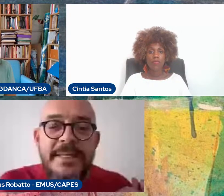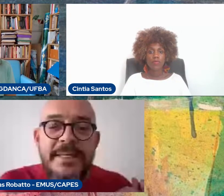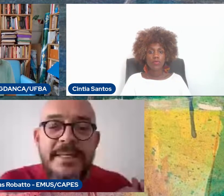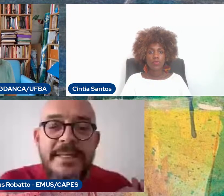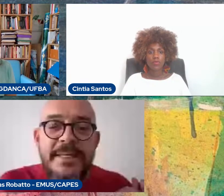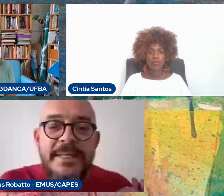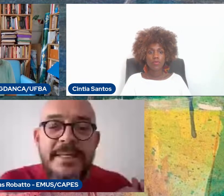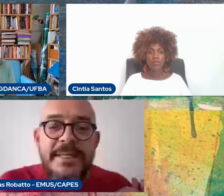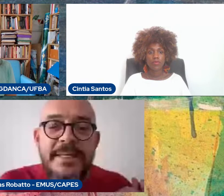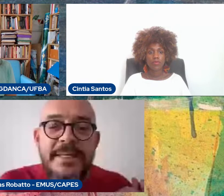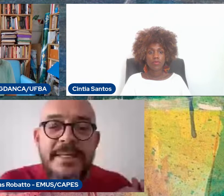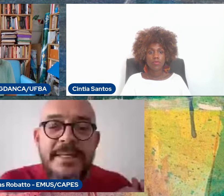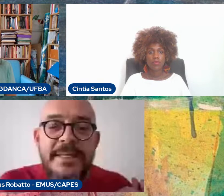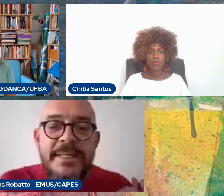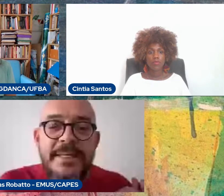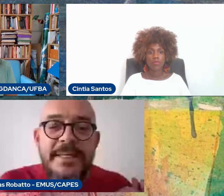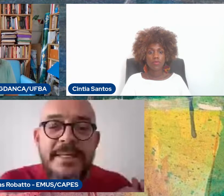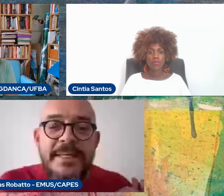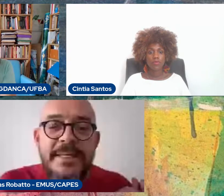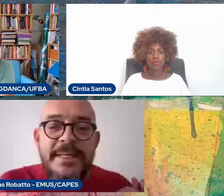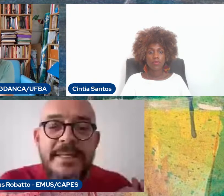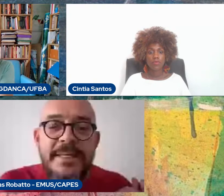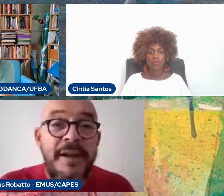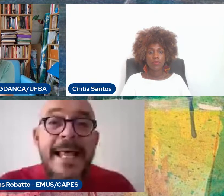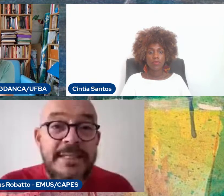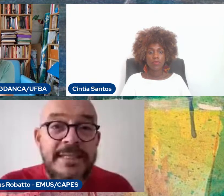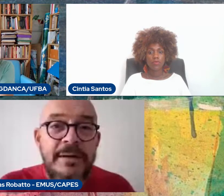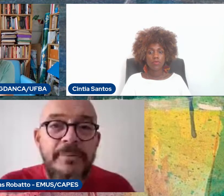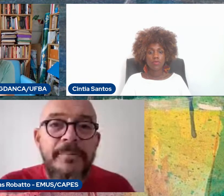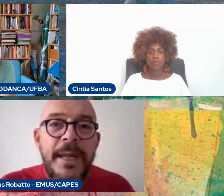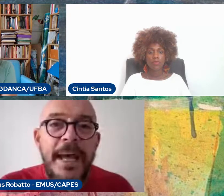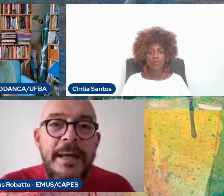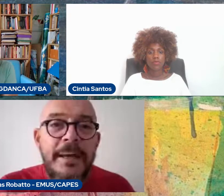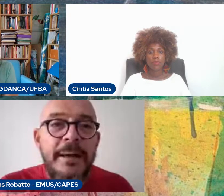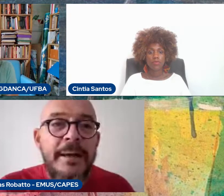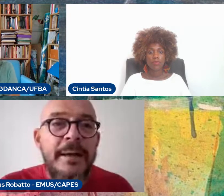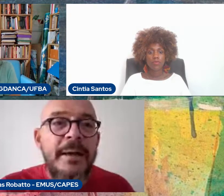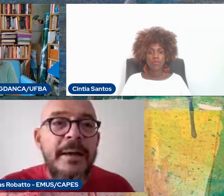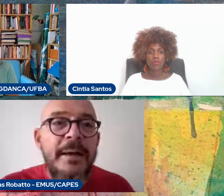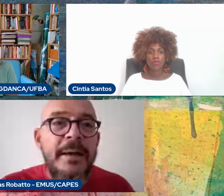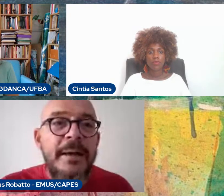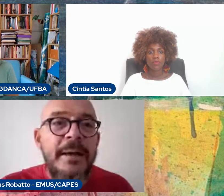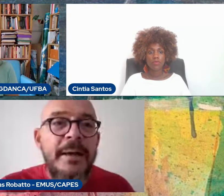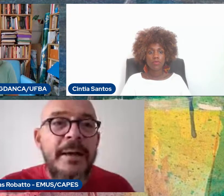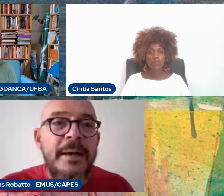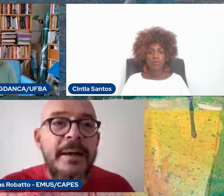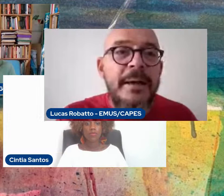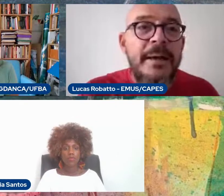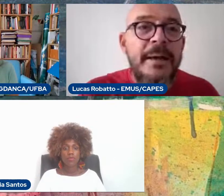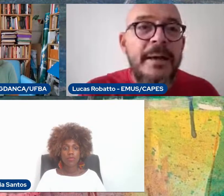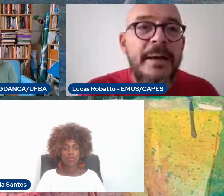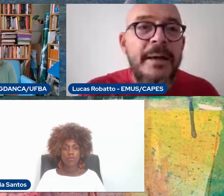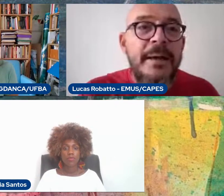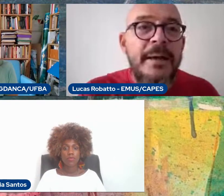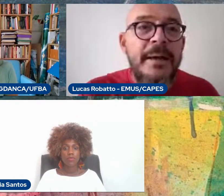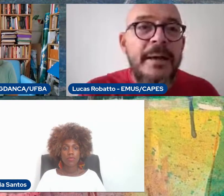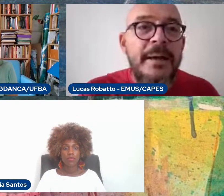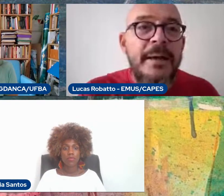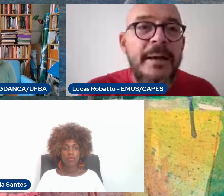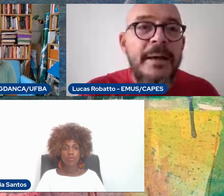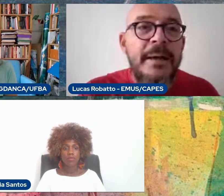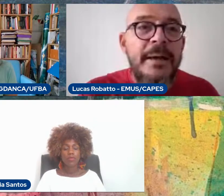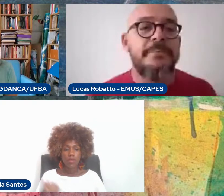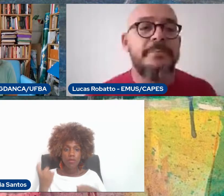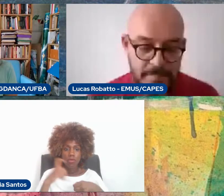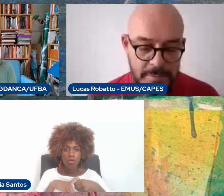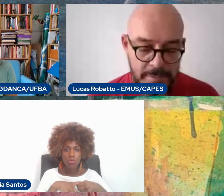diretora e na diretoria de avaliação? Não. Voltou. Vamos ver, acho que voltou.